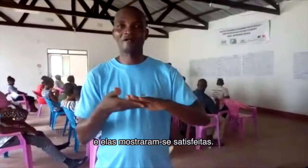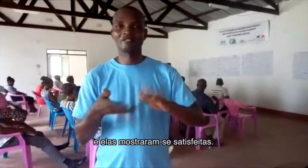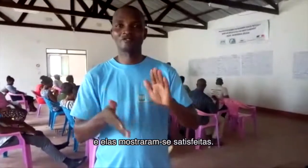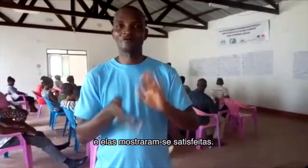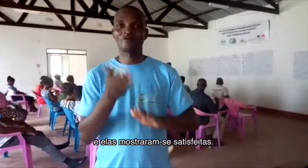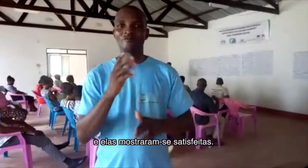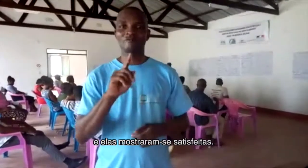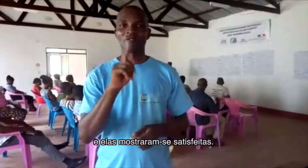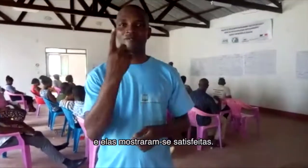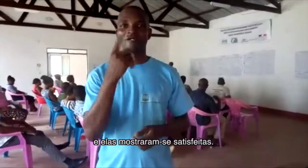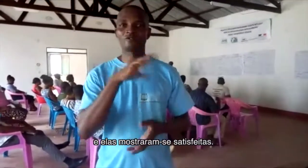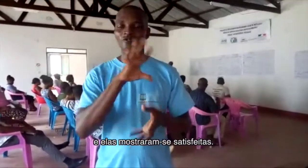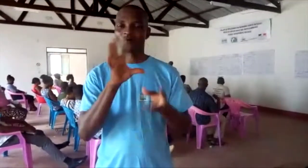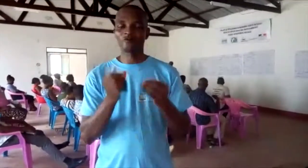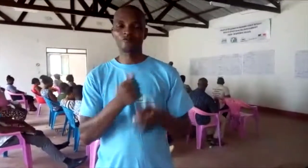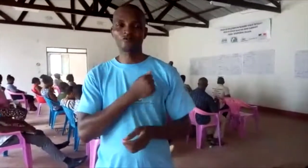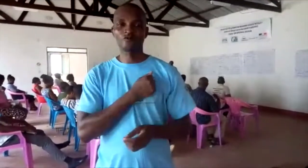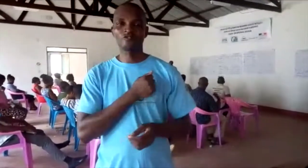mostraram-se satisfeitas.